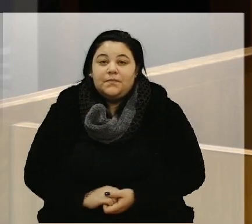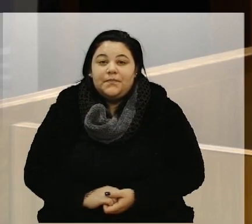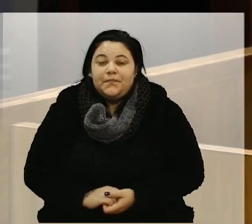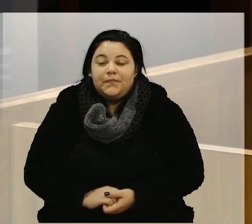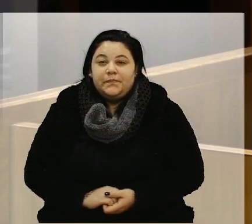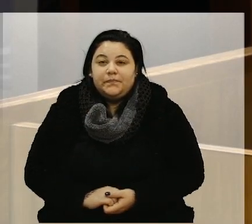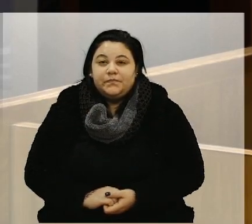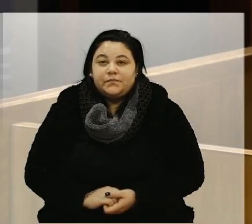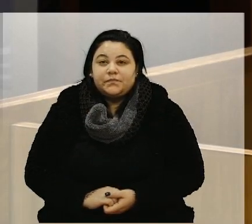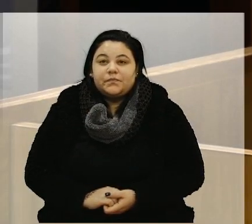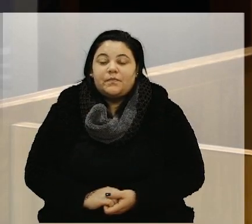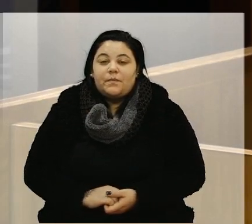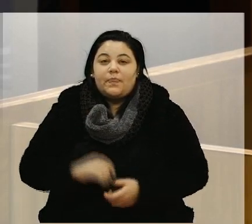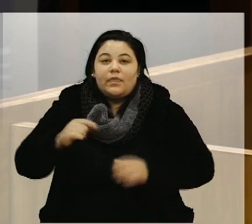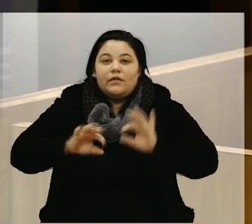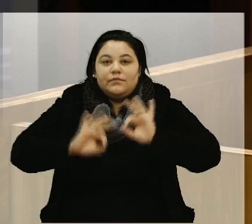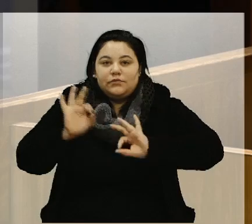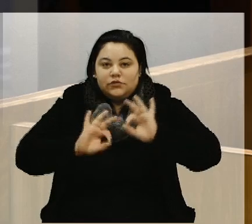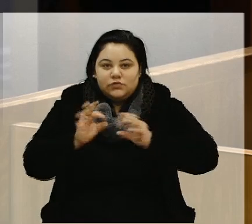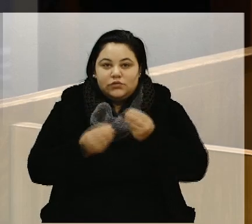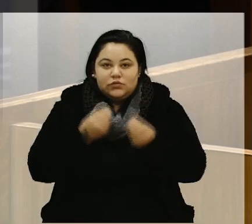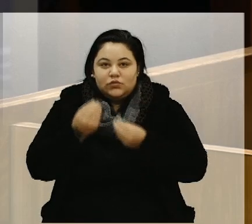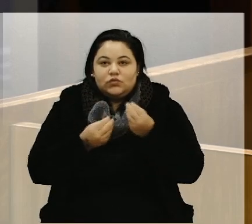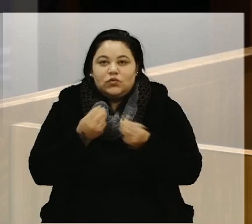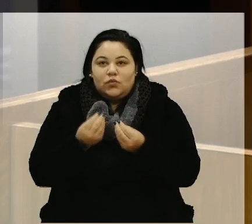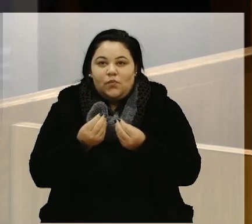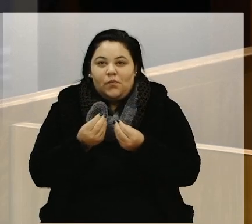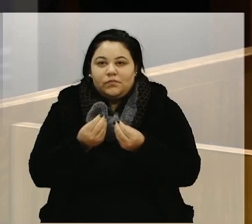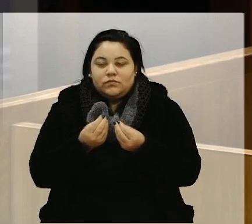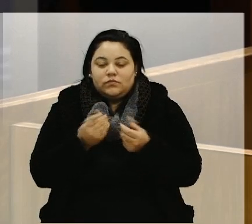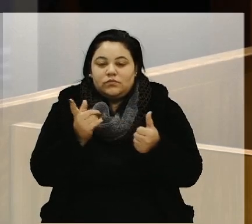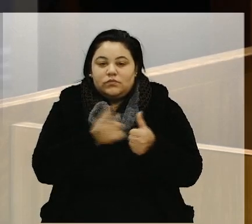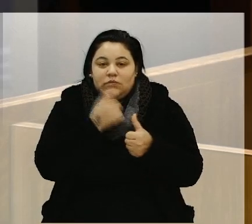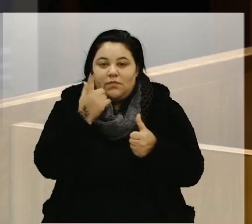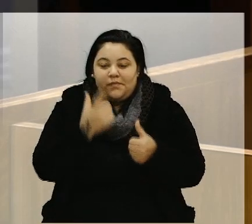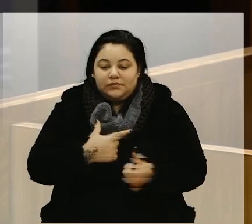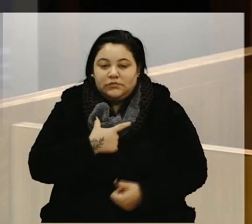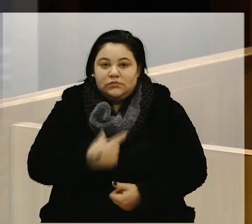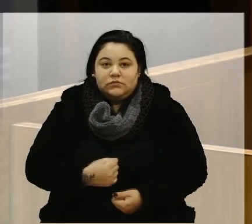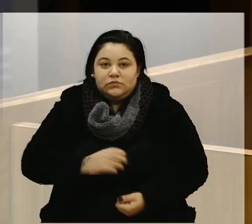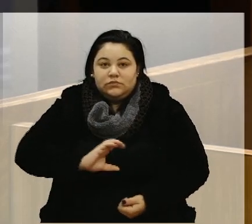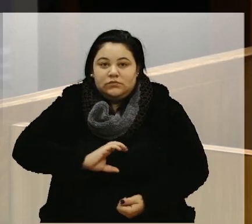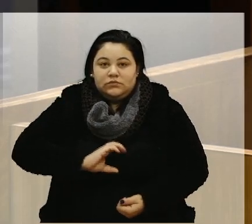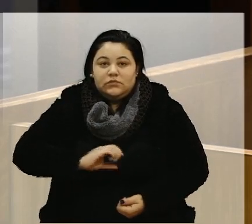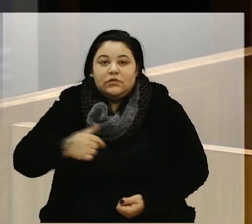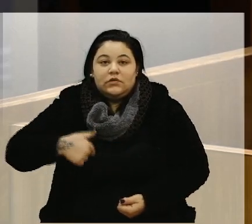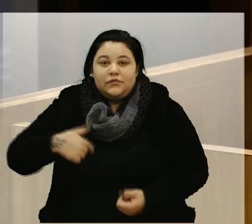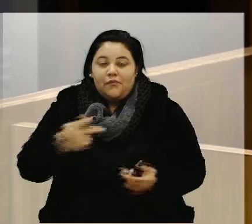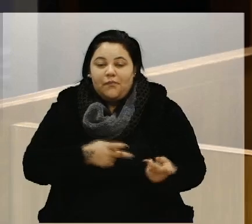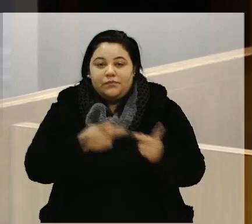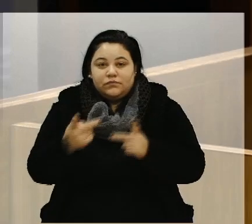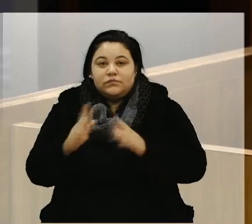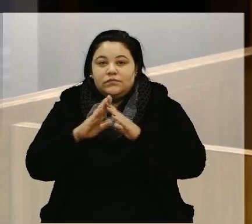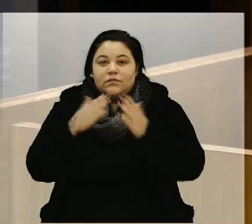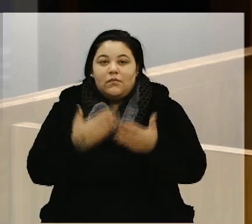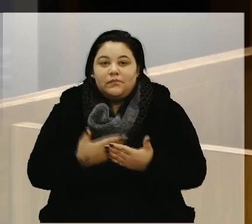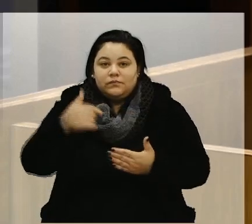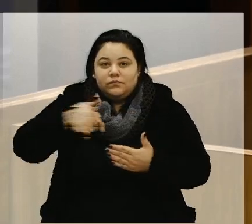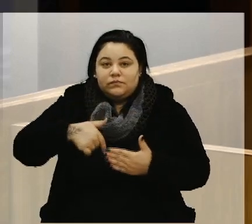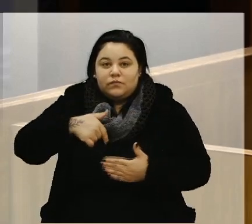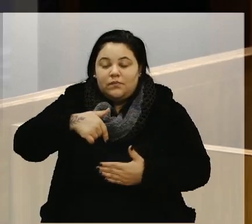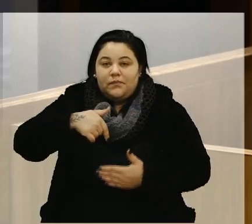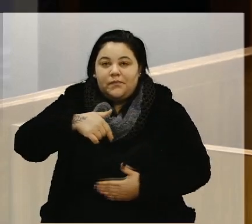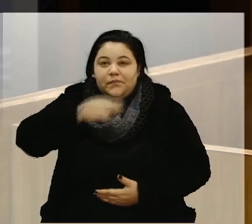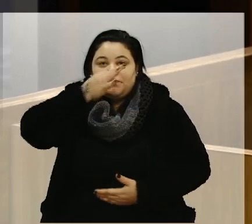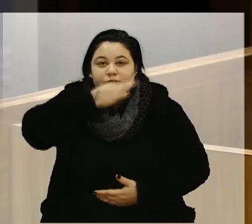Esse, através de projetos como o projeto Primeira Medalha, o qual visitarei escolas da Rede Municipal de Caxias do Sul, ministrarei